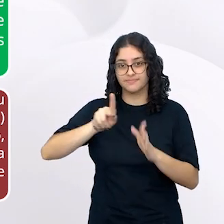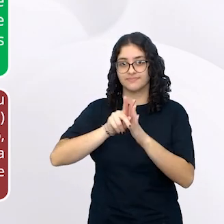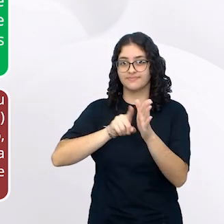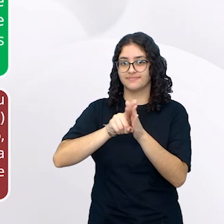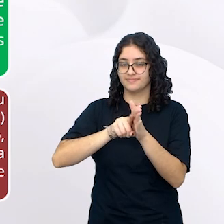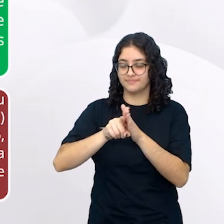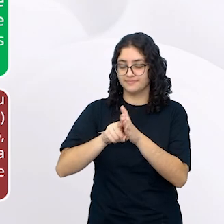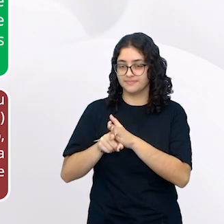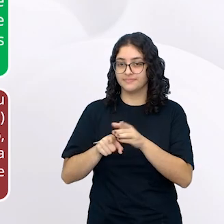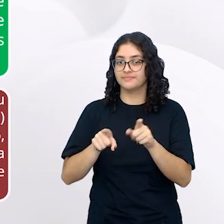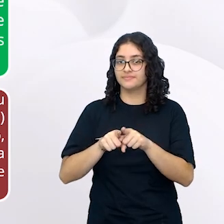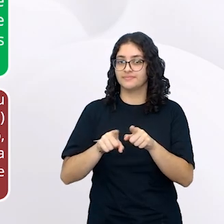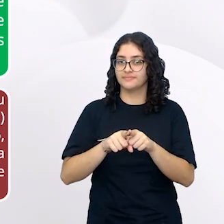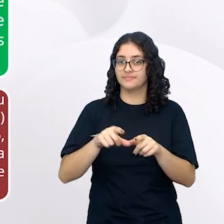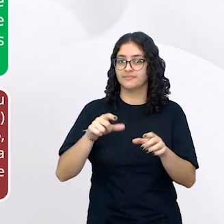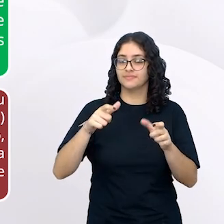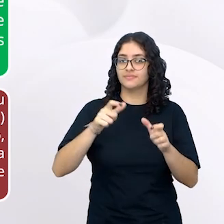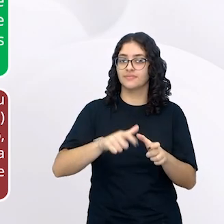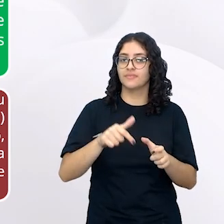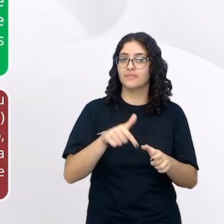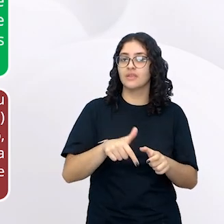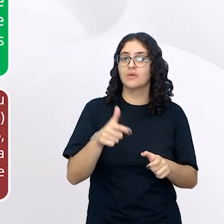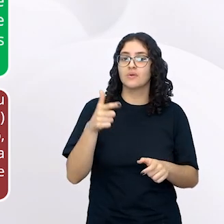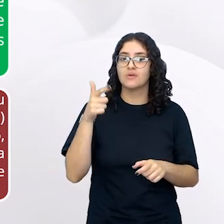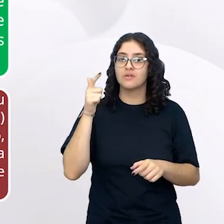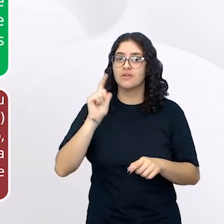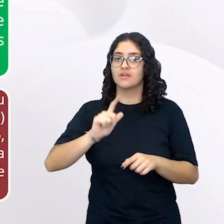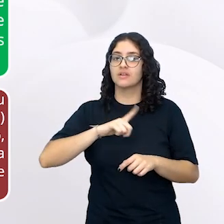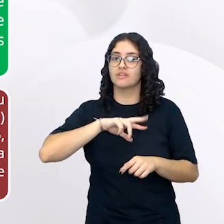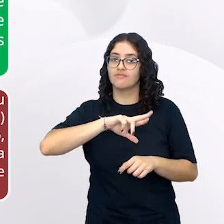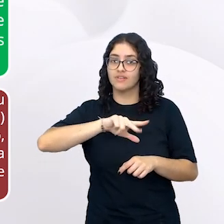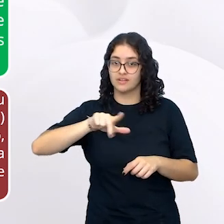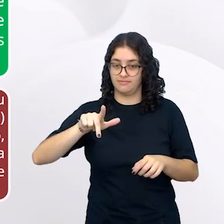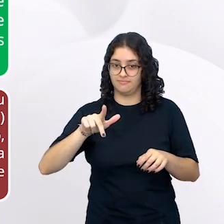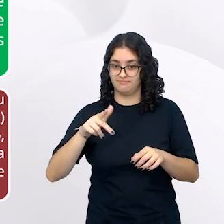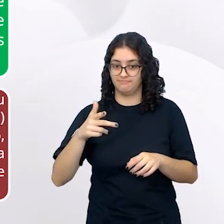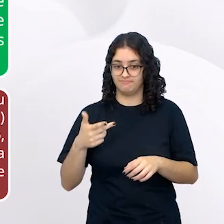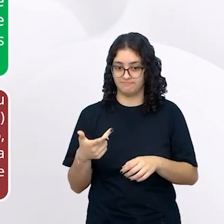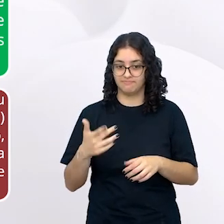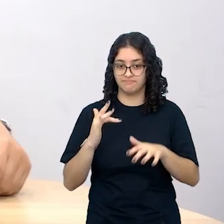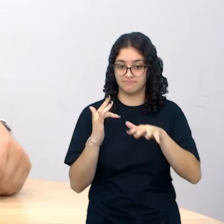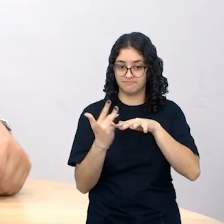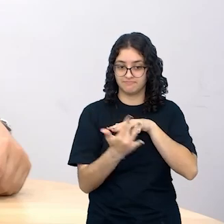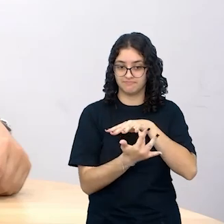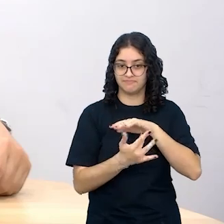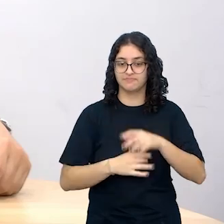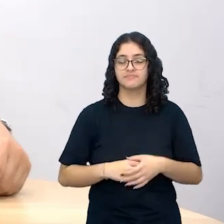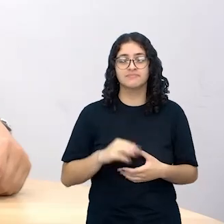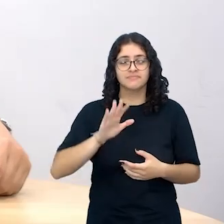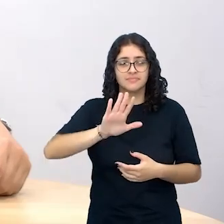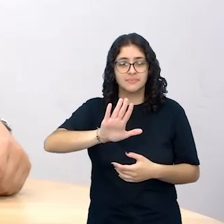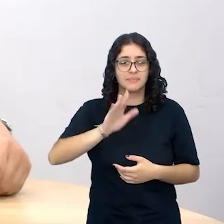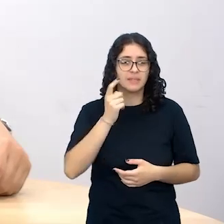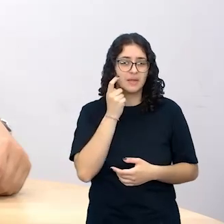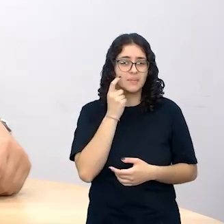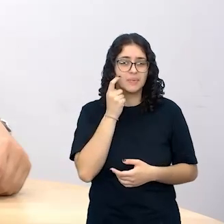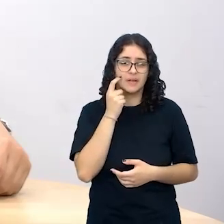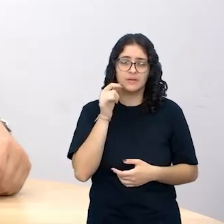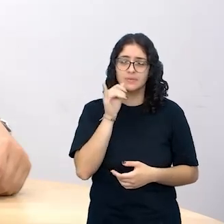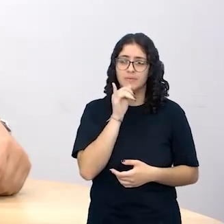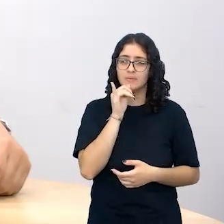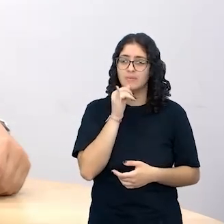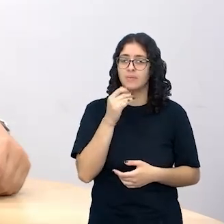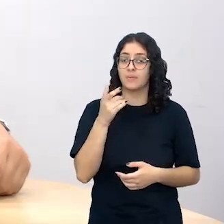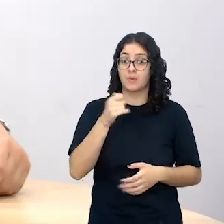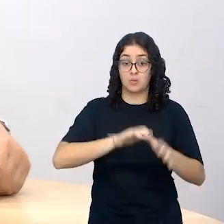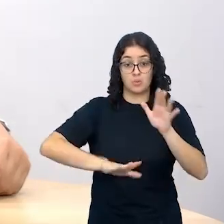pesquisa e buscando apresentar conclusões com o uso de diferentes mídias. Pensando aqui, né, Terezinha? Tomar cuidado muito